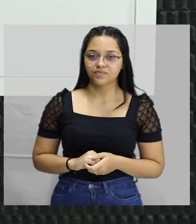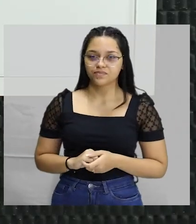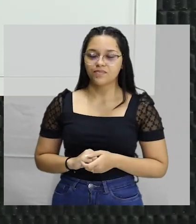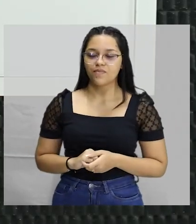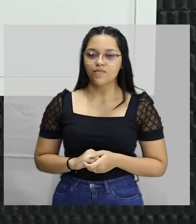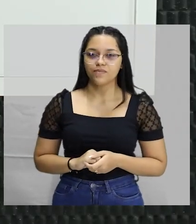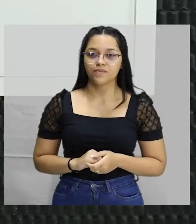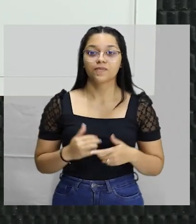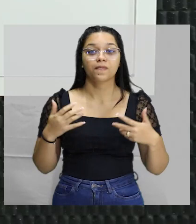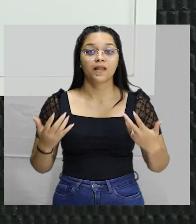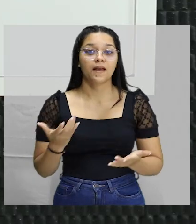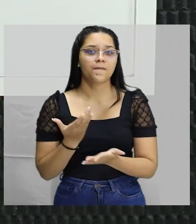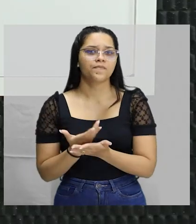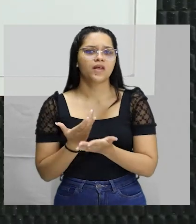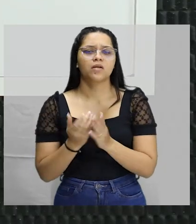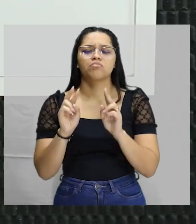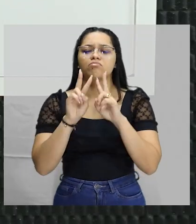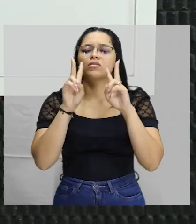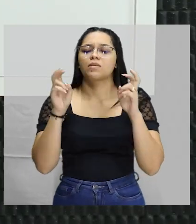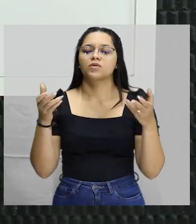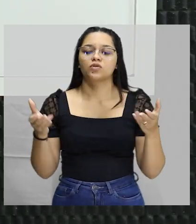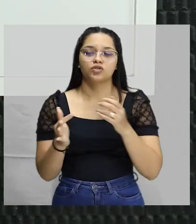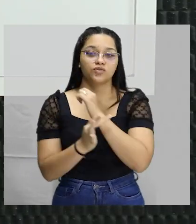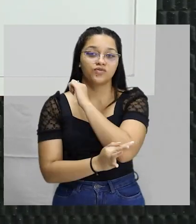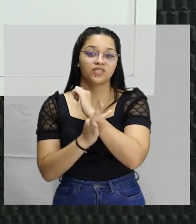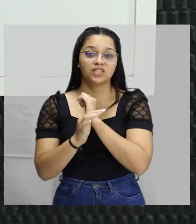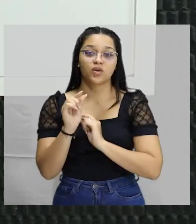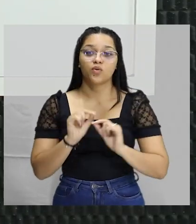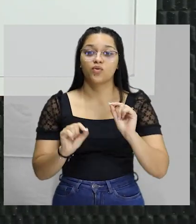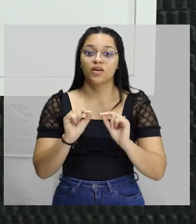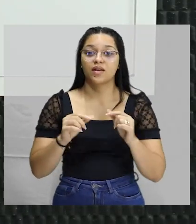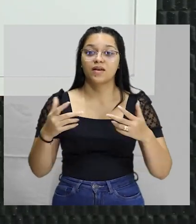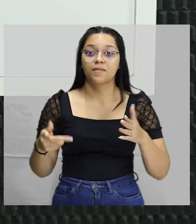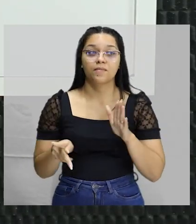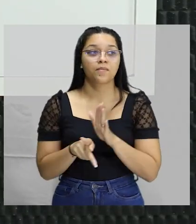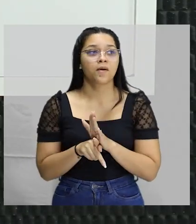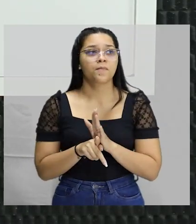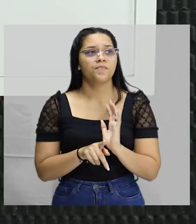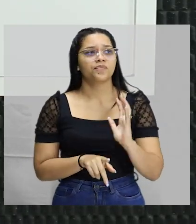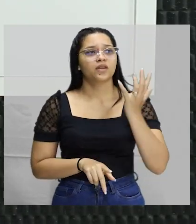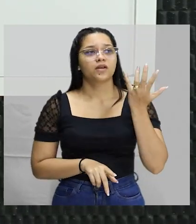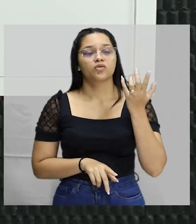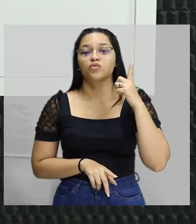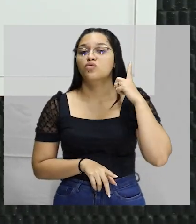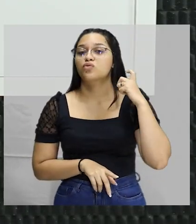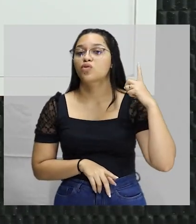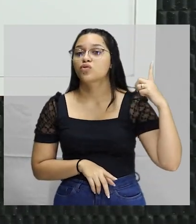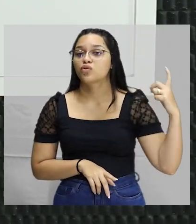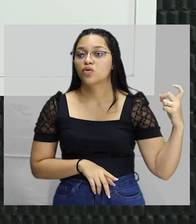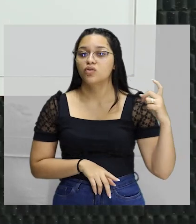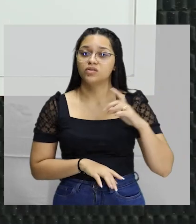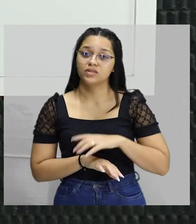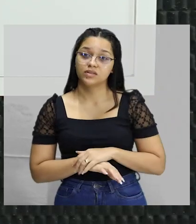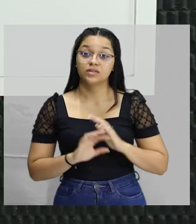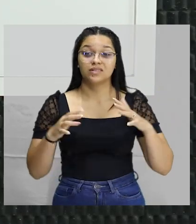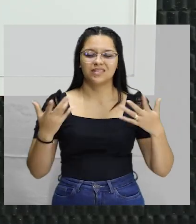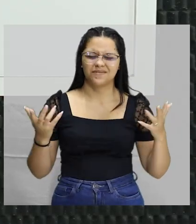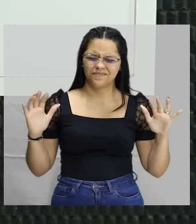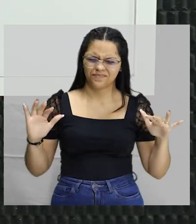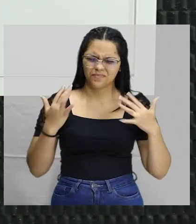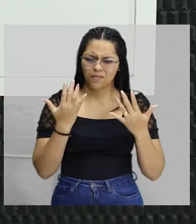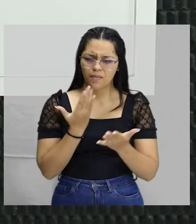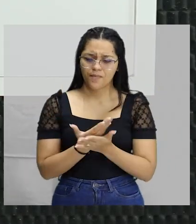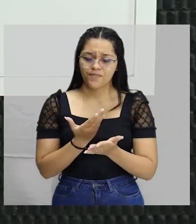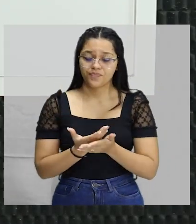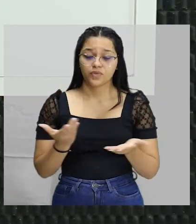Bom, a nossa aula de hoje, nossa aula de física, vai falar sobre fenômenos sonoros, ok? Então, ficar ligadinho aí na aula de